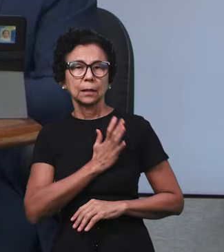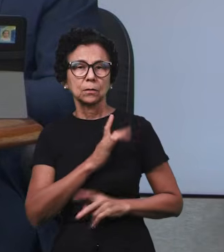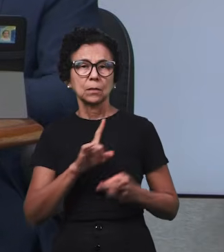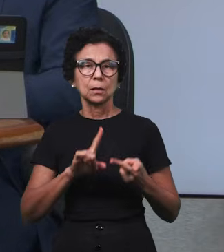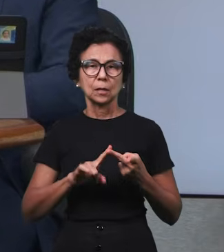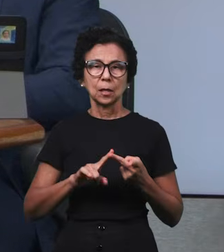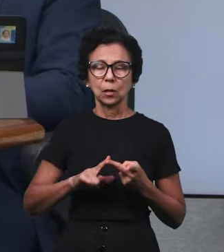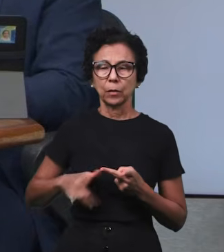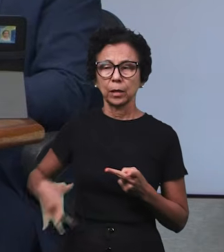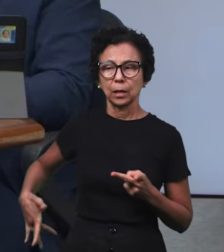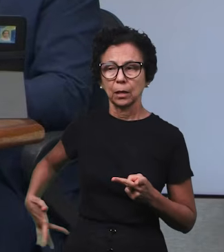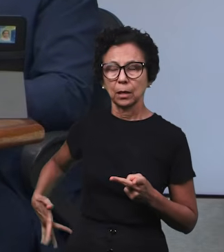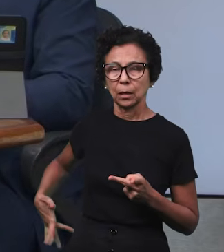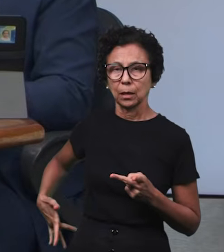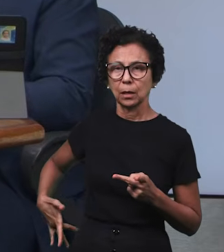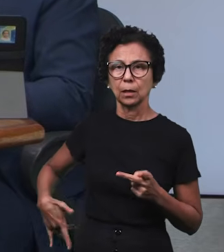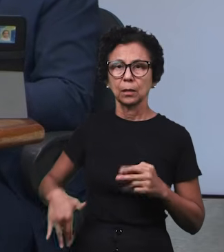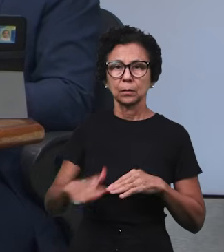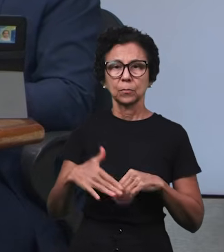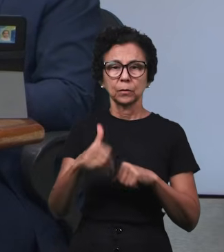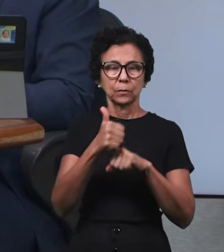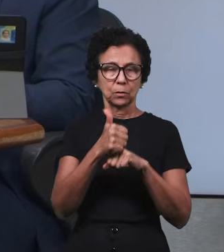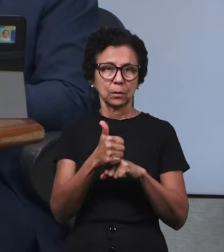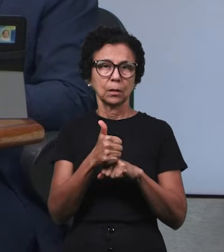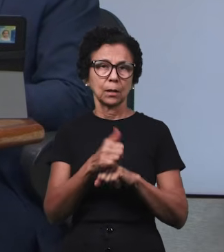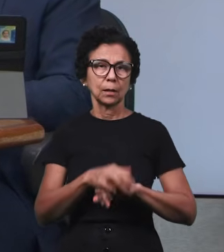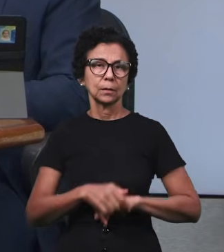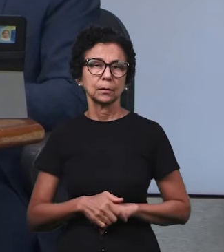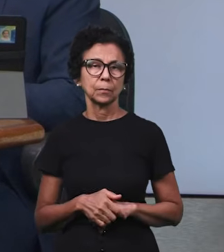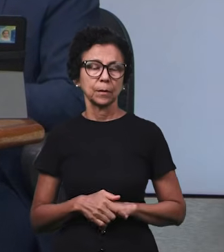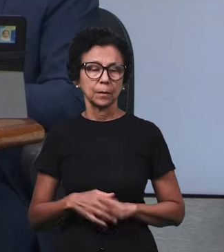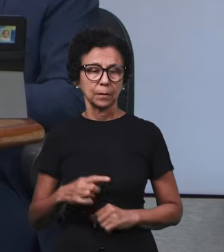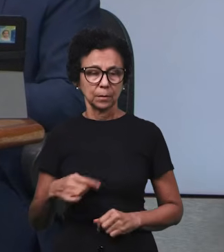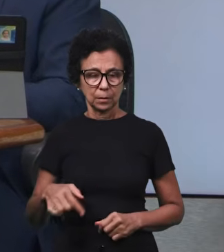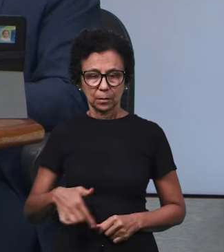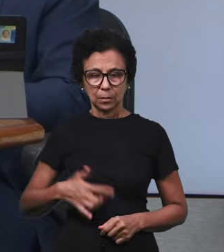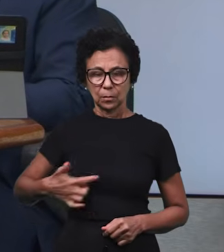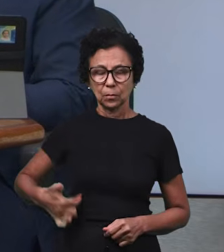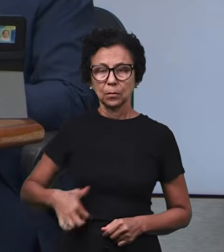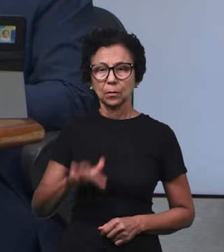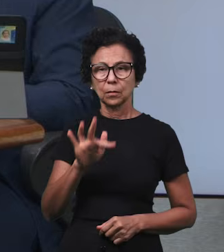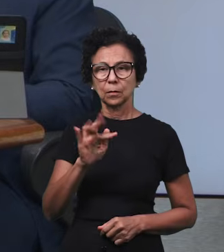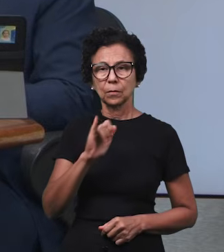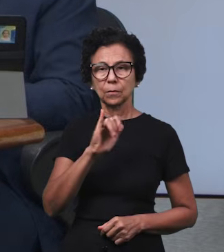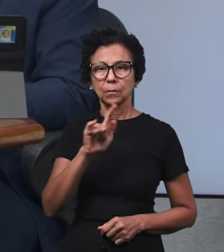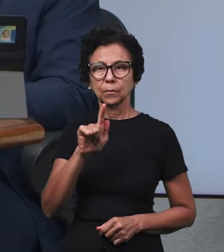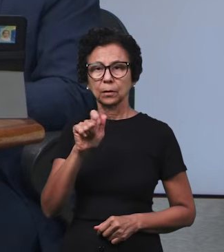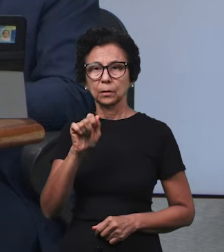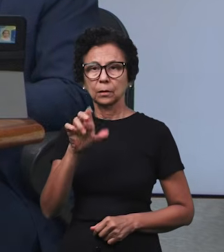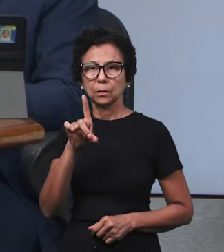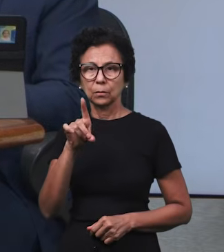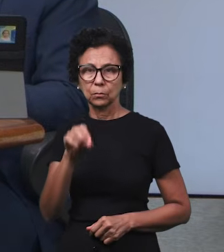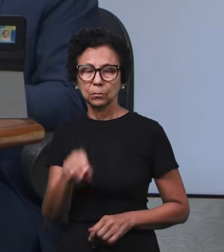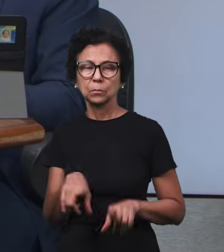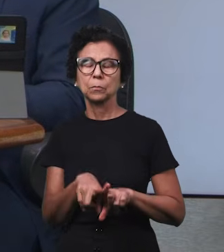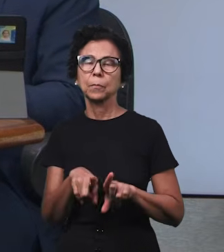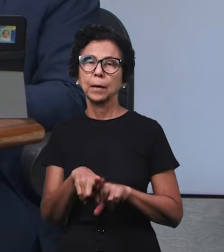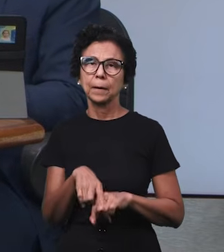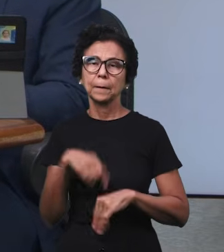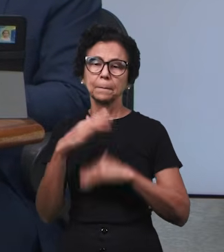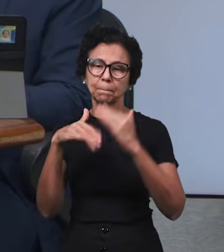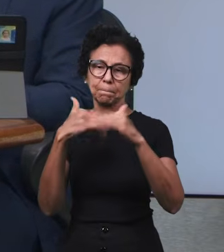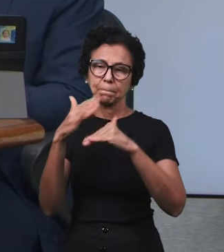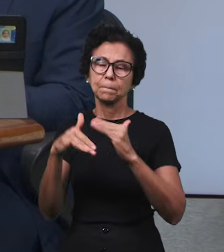Agora, esteatose hepática, fígado também, né? Algumas coisas que a gente está vendo, né? Diabetes. E não vai parar por aí. Eu creio